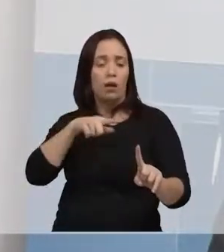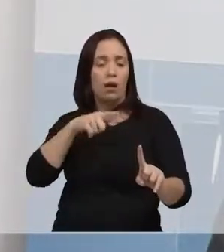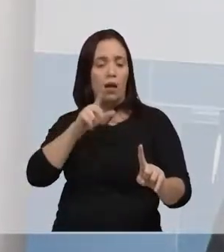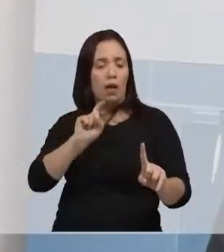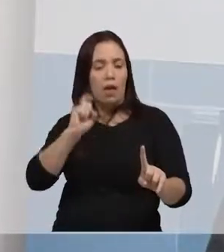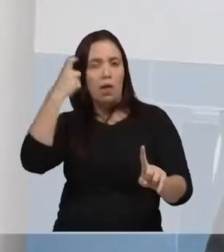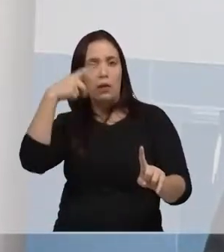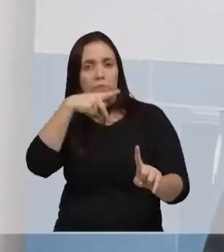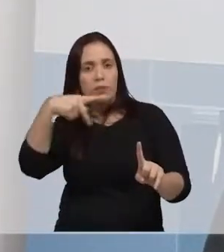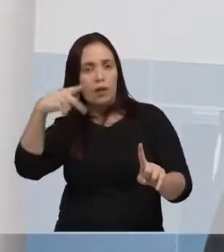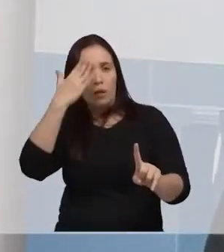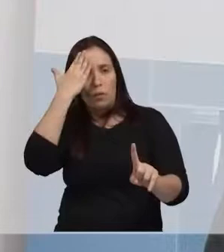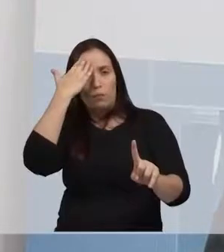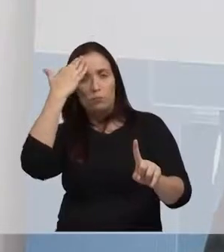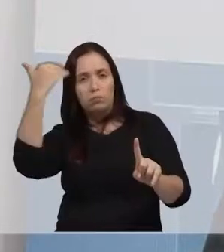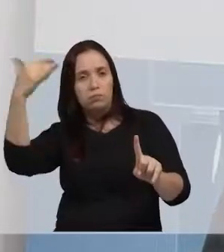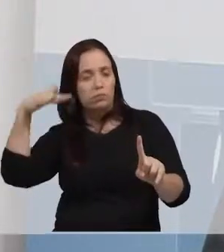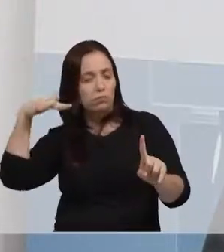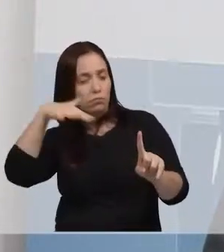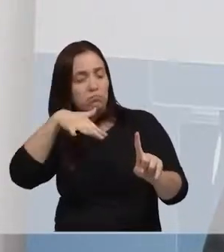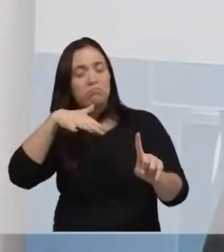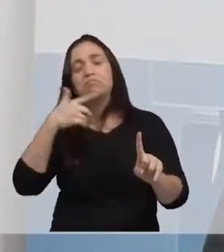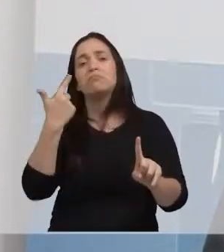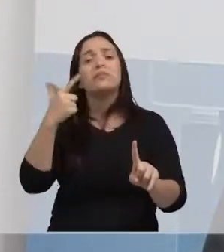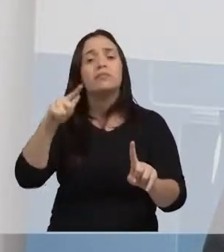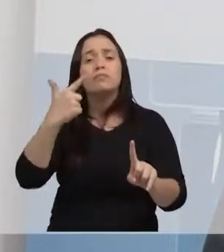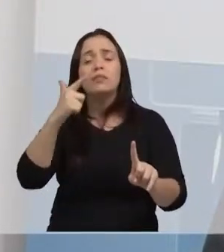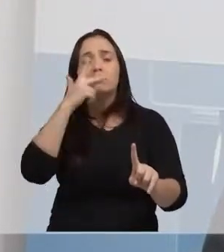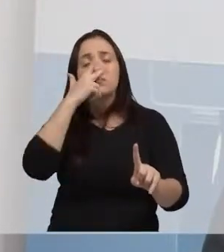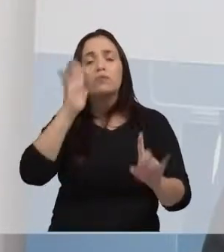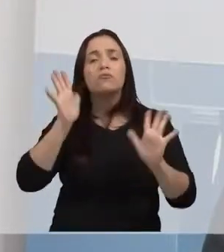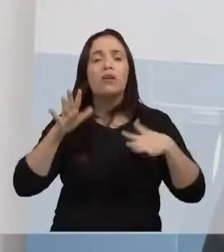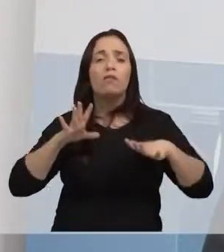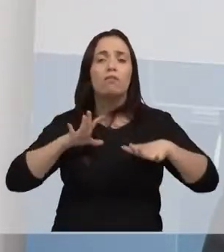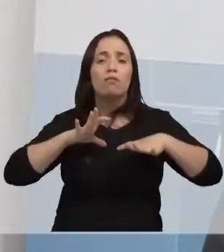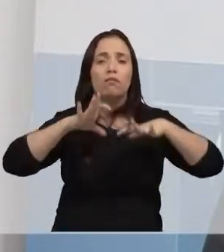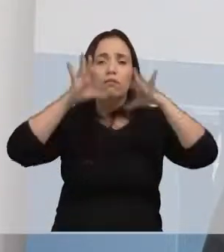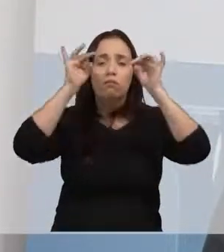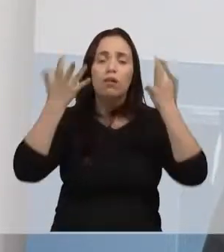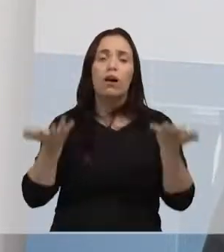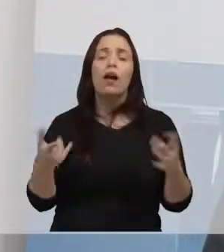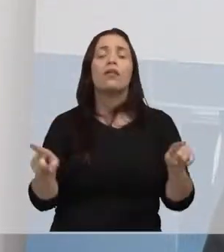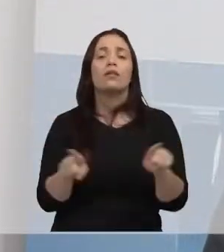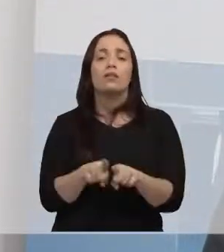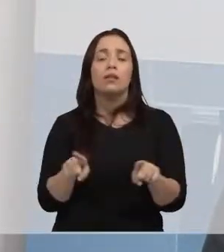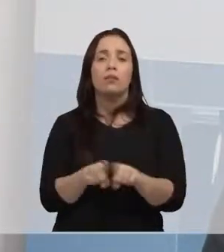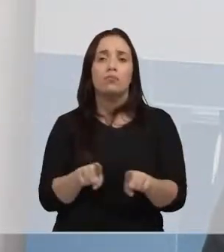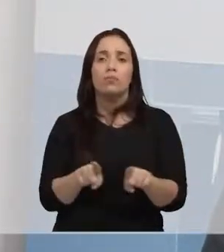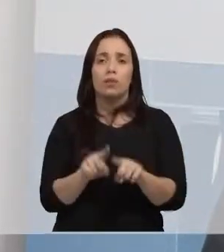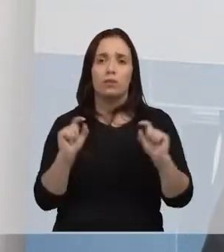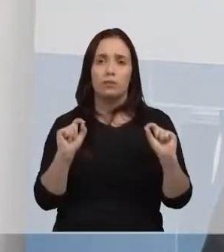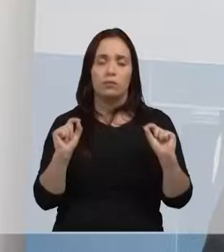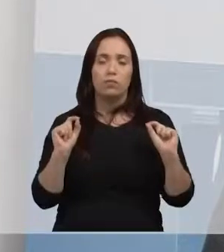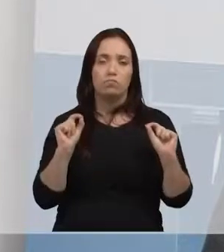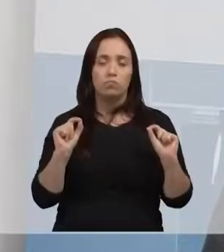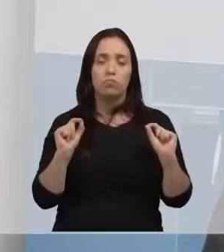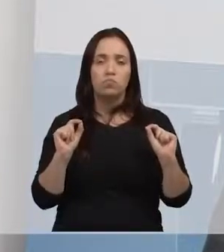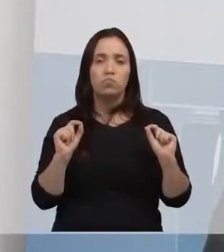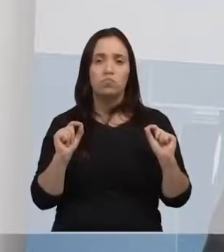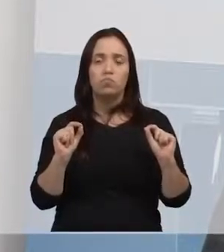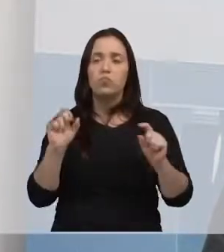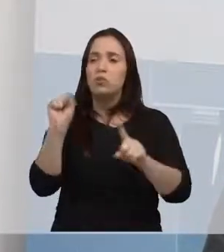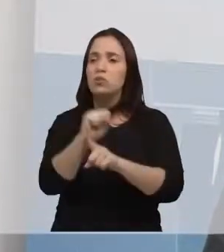essa estrutura que todo ex-presidente tem. A questão também de que aquele